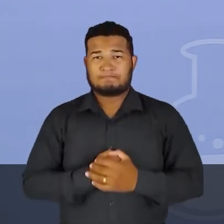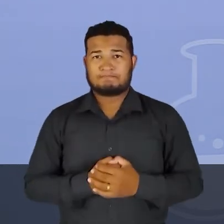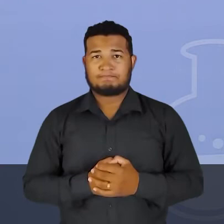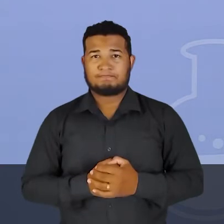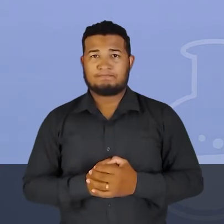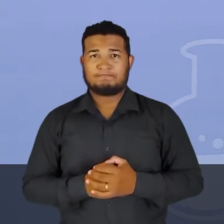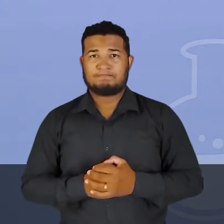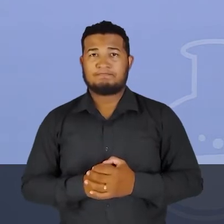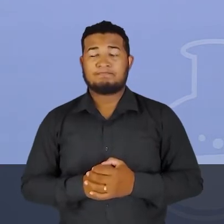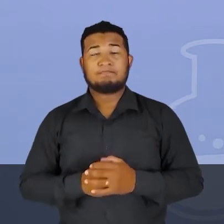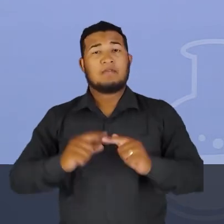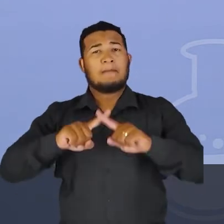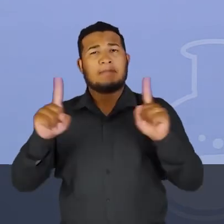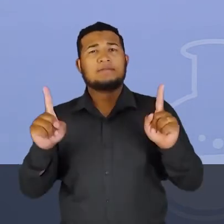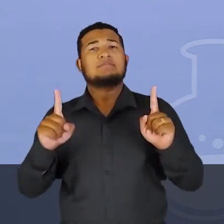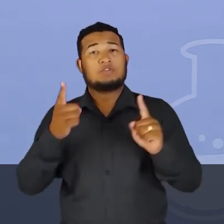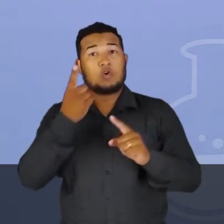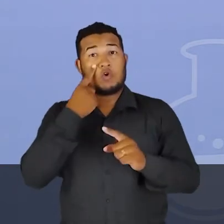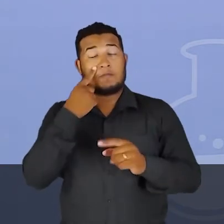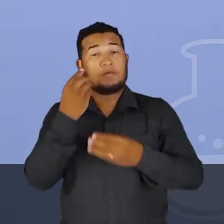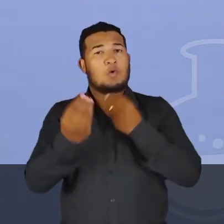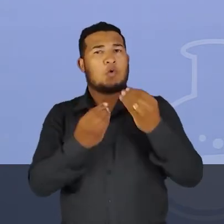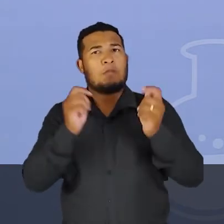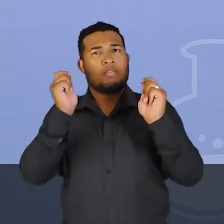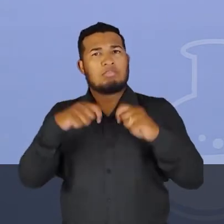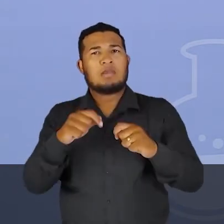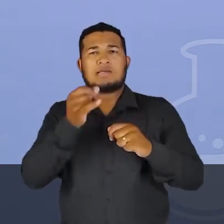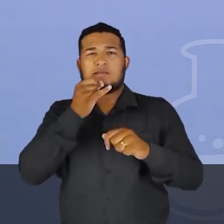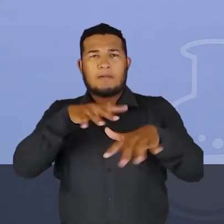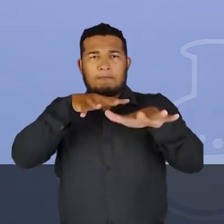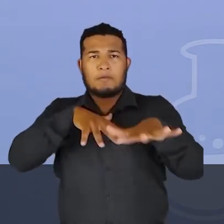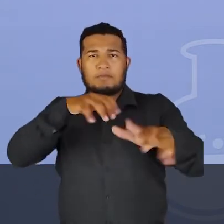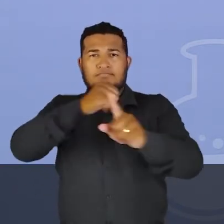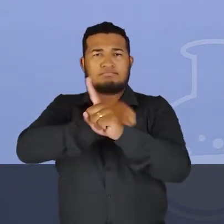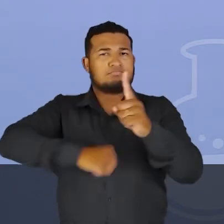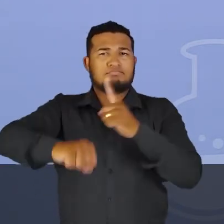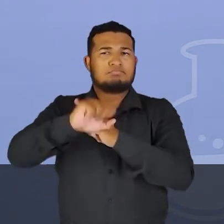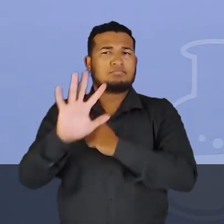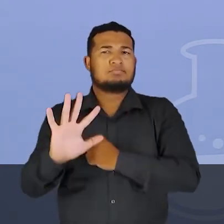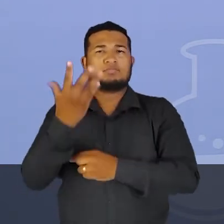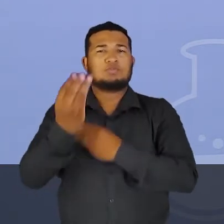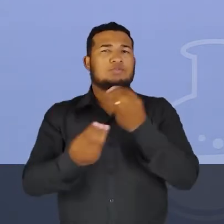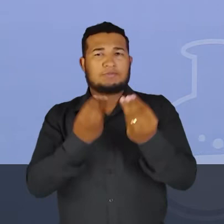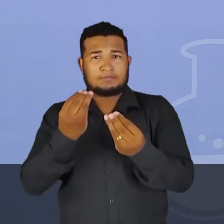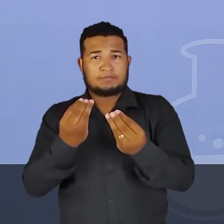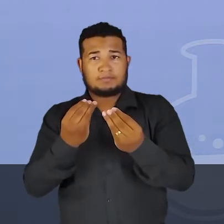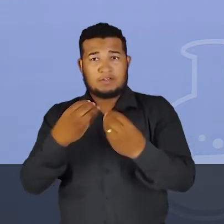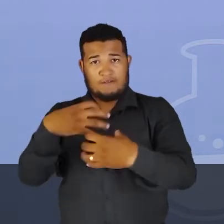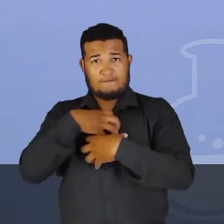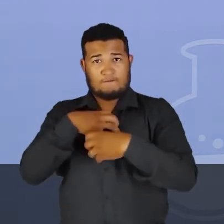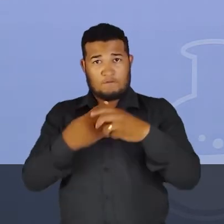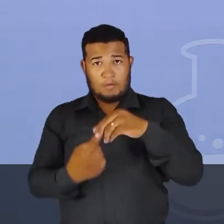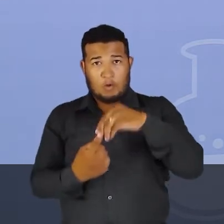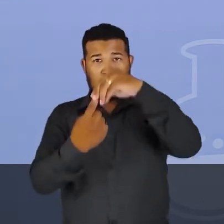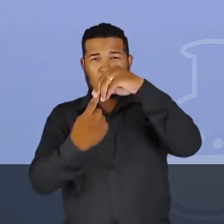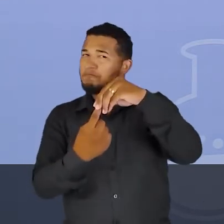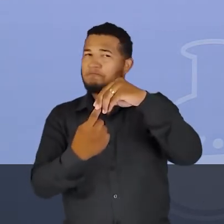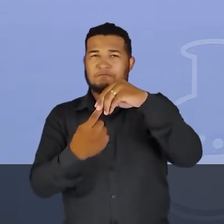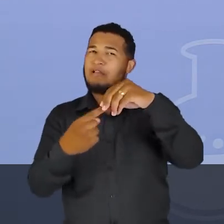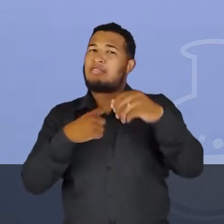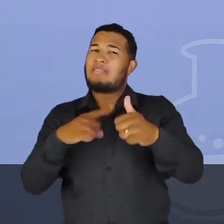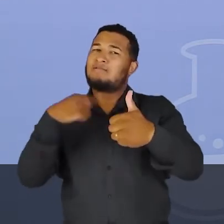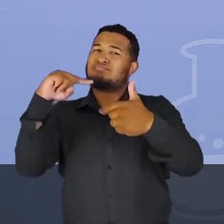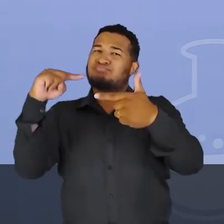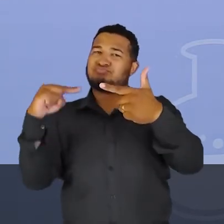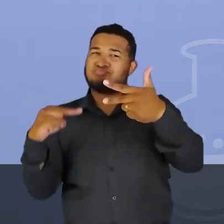importante. Mas como então, vamos retomar aqui, como que esses movimentos sociais funcionam? Não tem uma única forma, os movimentos eles são diversos,